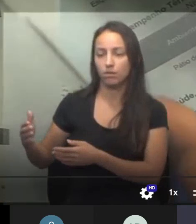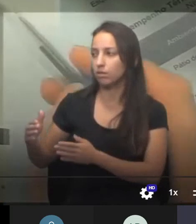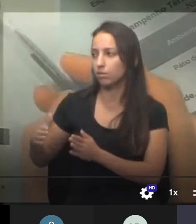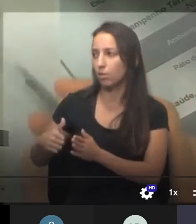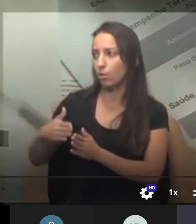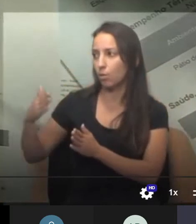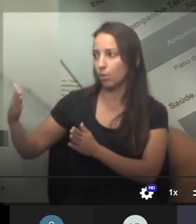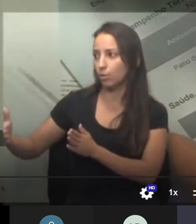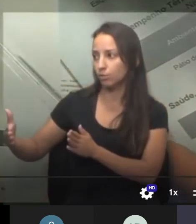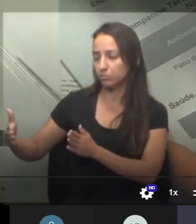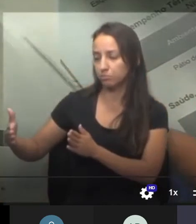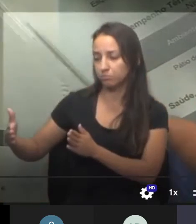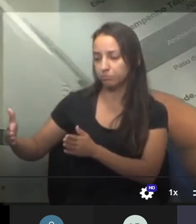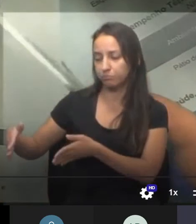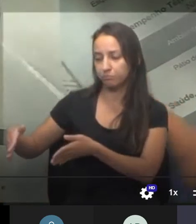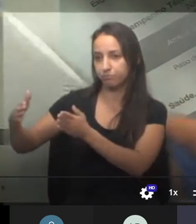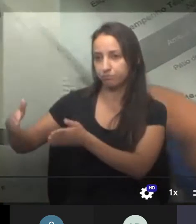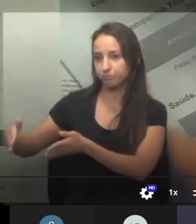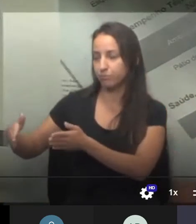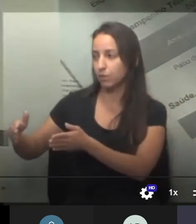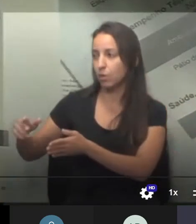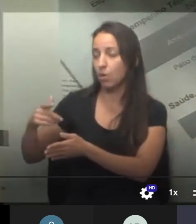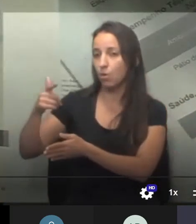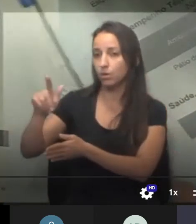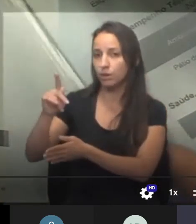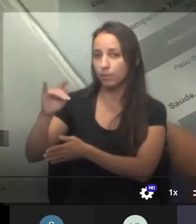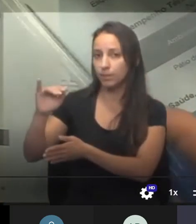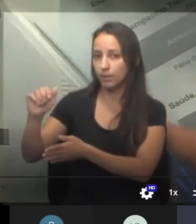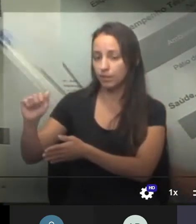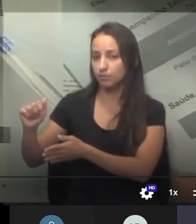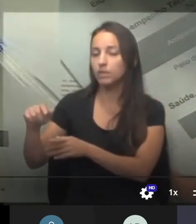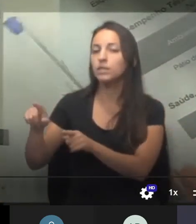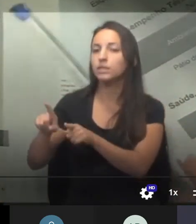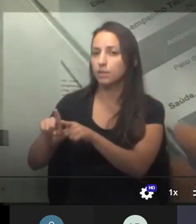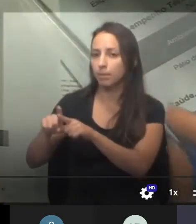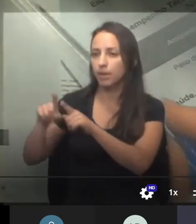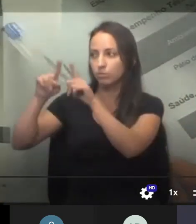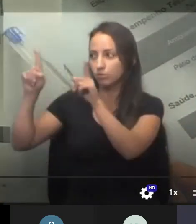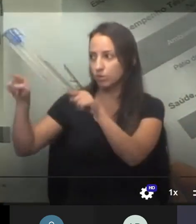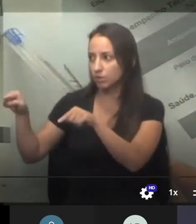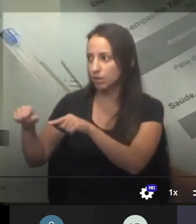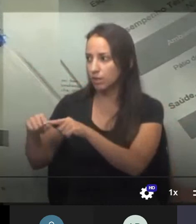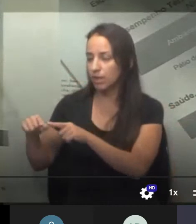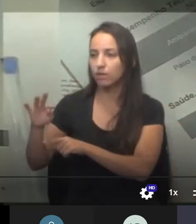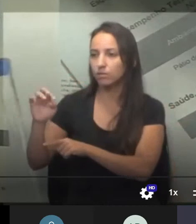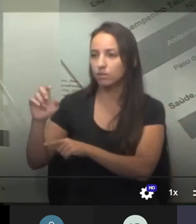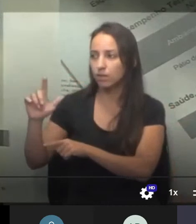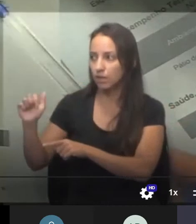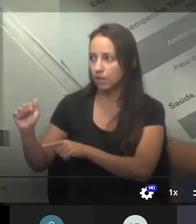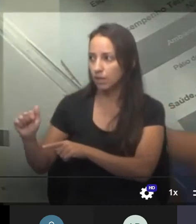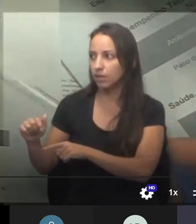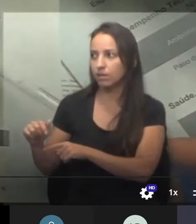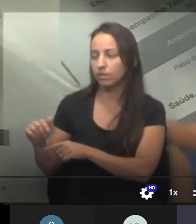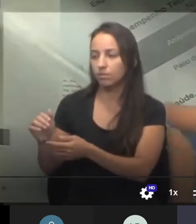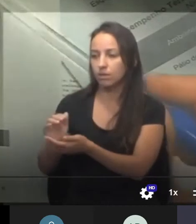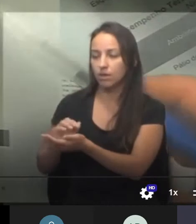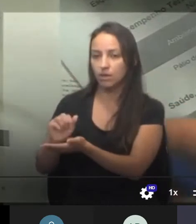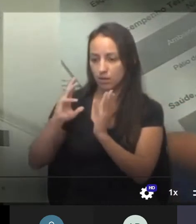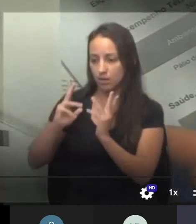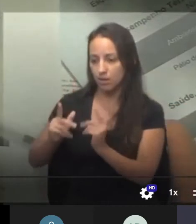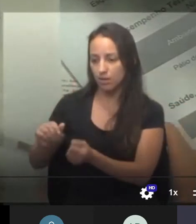em outro ambiente. Então, tem uma 4ª pia aqui, também com janela, também telada.